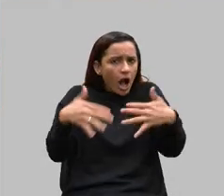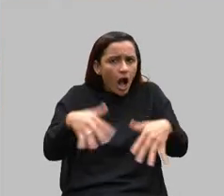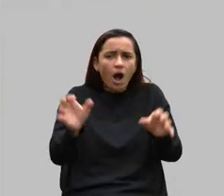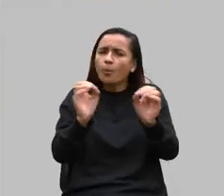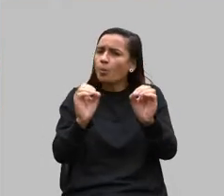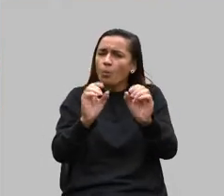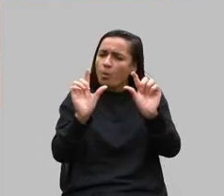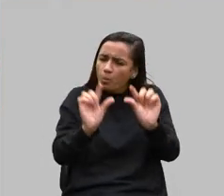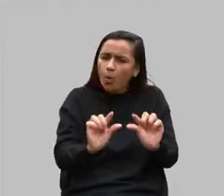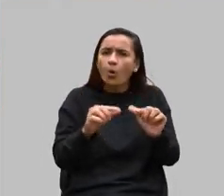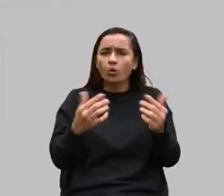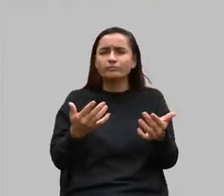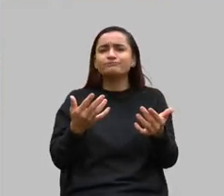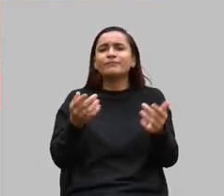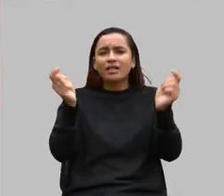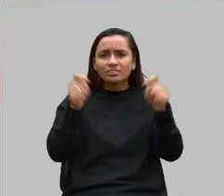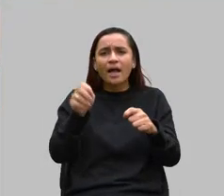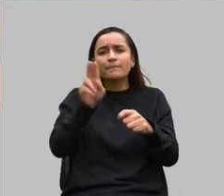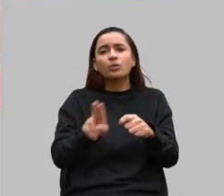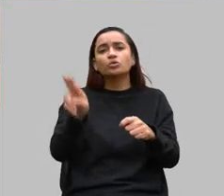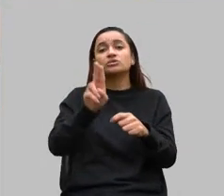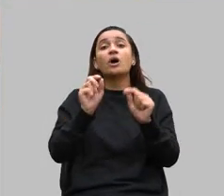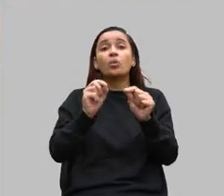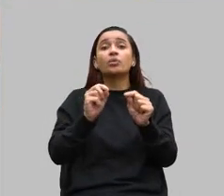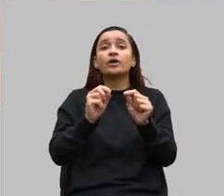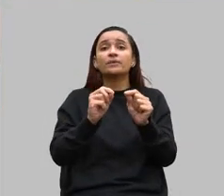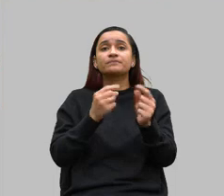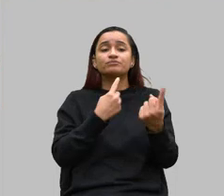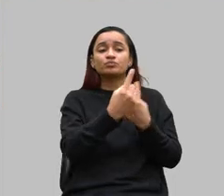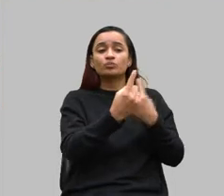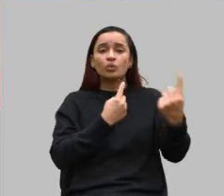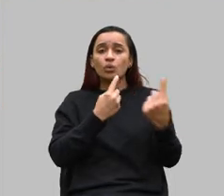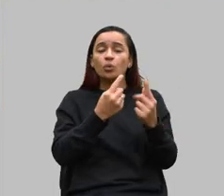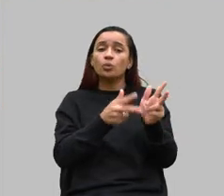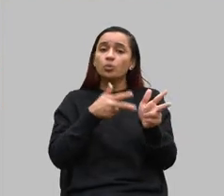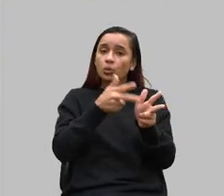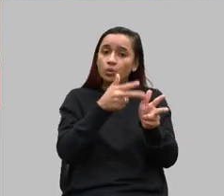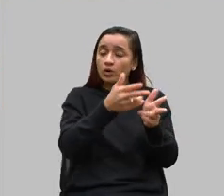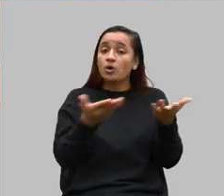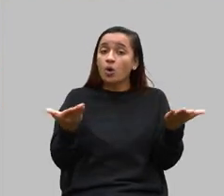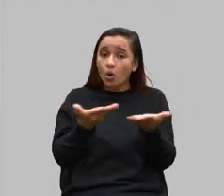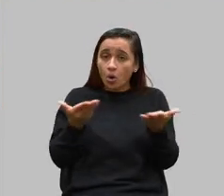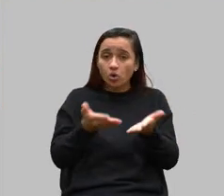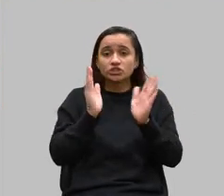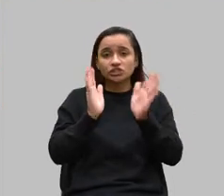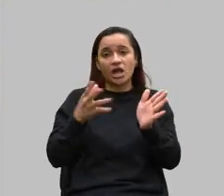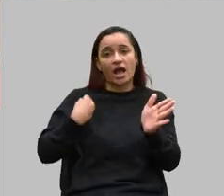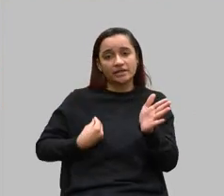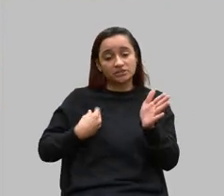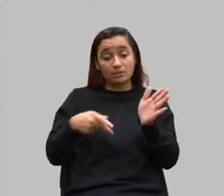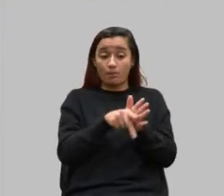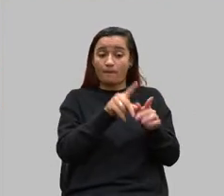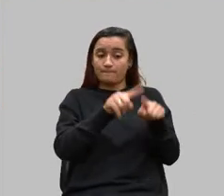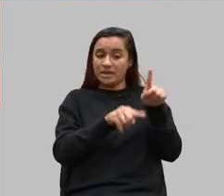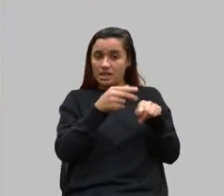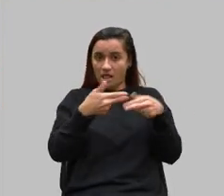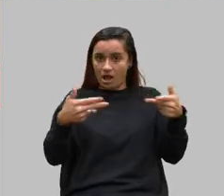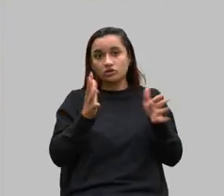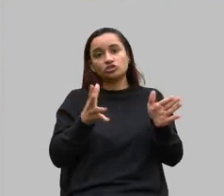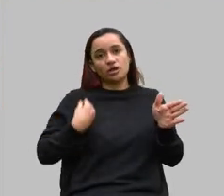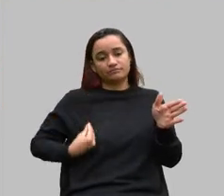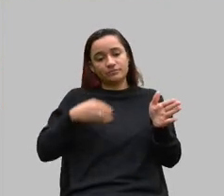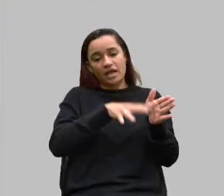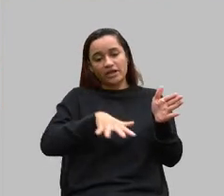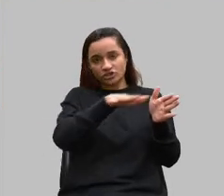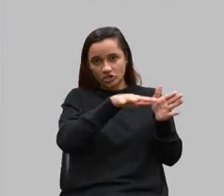utilizando eh compartilhamento da linha de carga que hoje existe eh e já opera na região e a